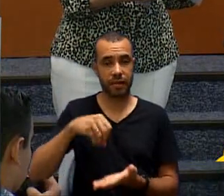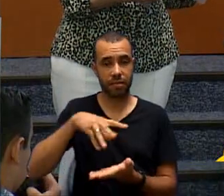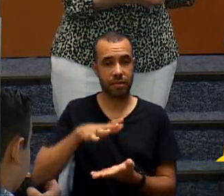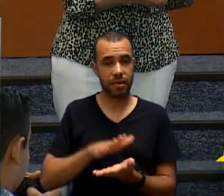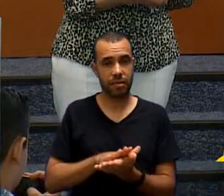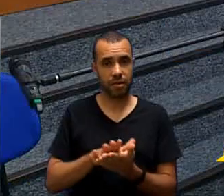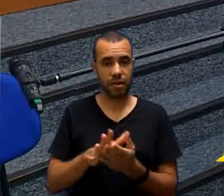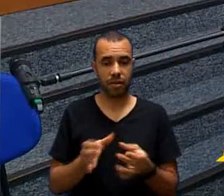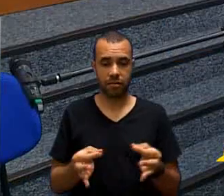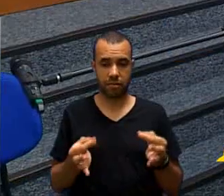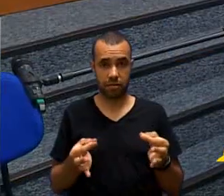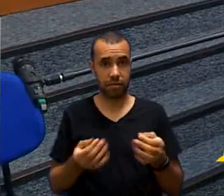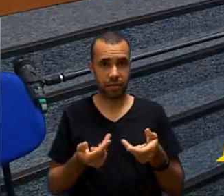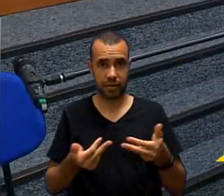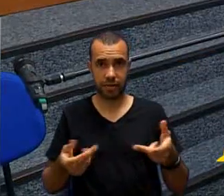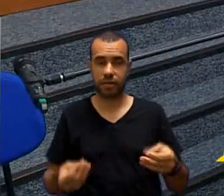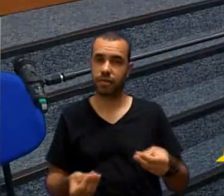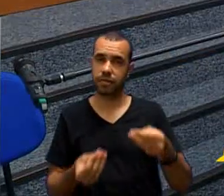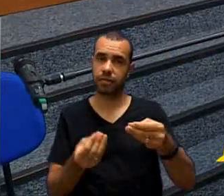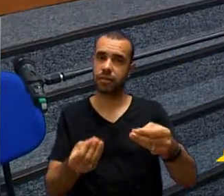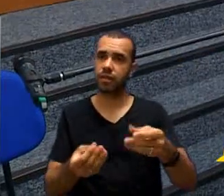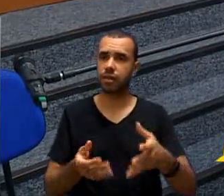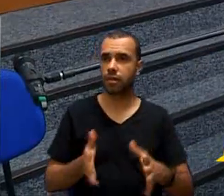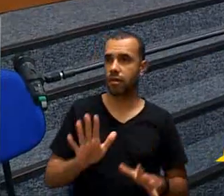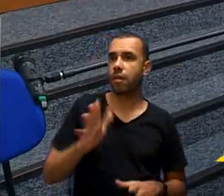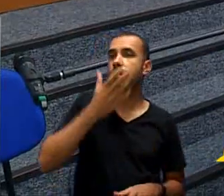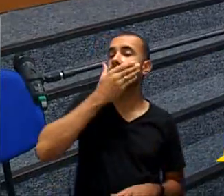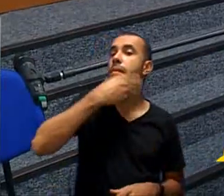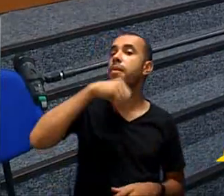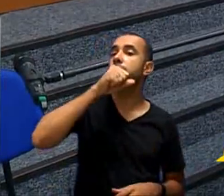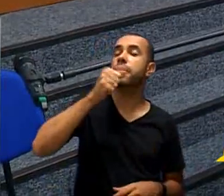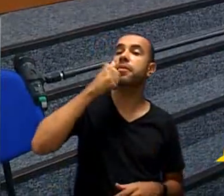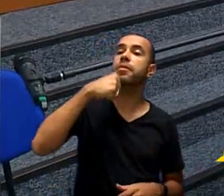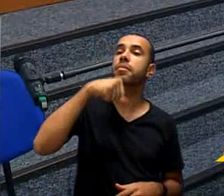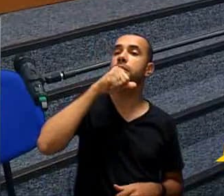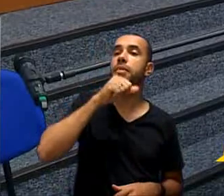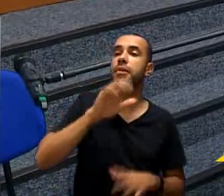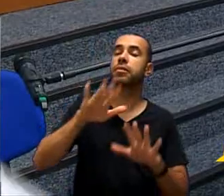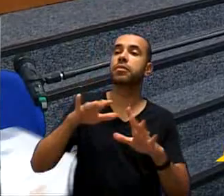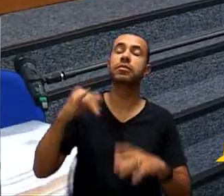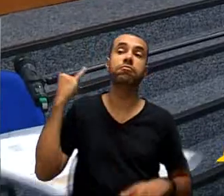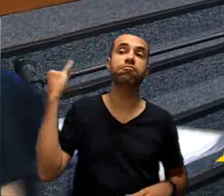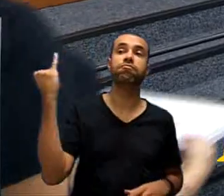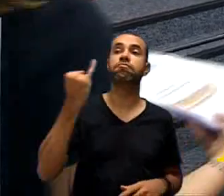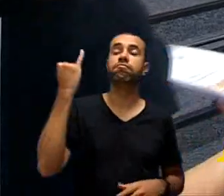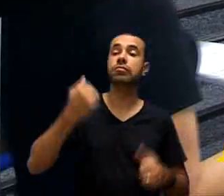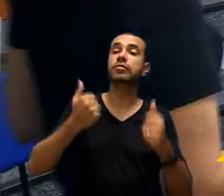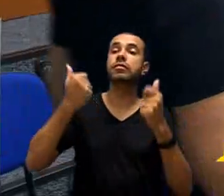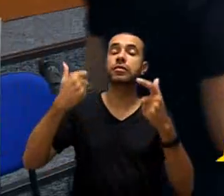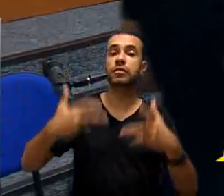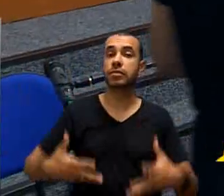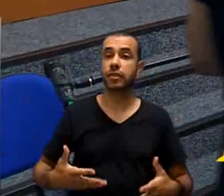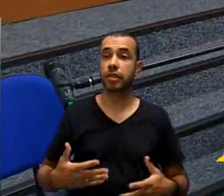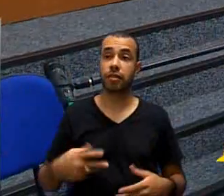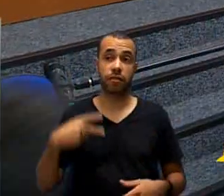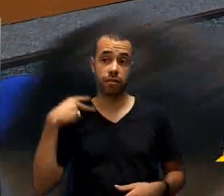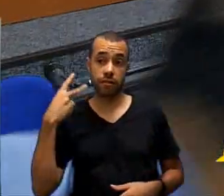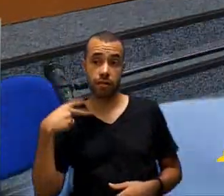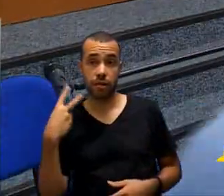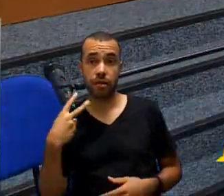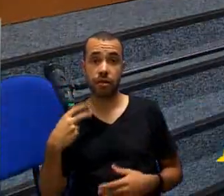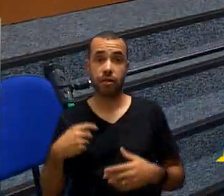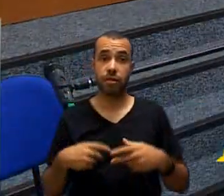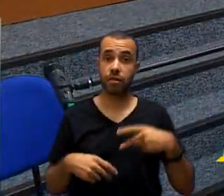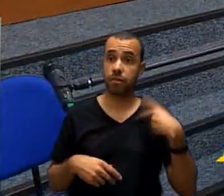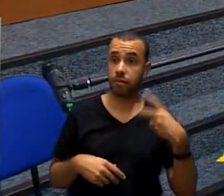desta produção. Agora, pais, é muito importante a gente dizer, vereadores, vereadoras, suplentes, que a